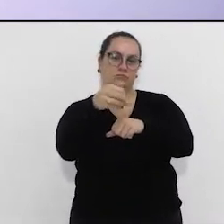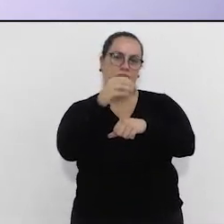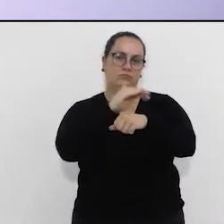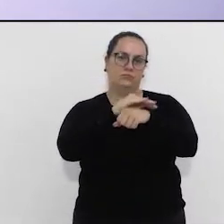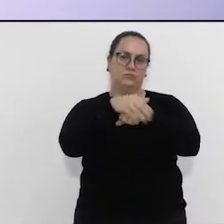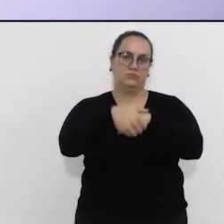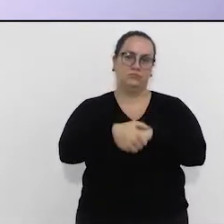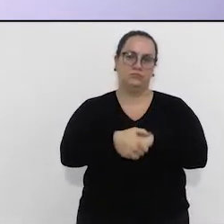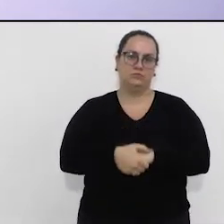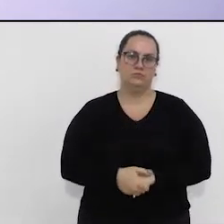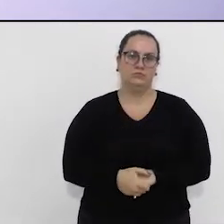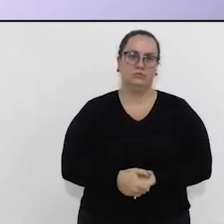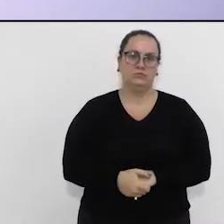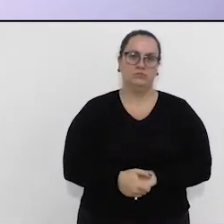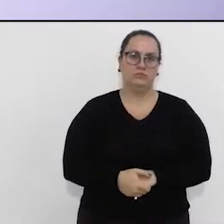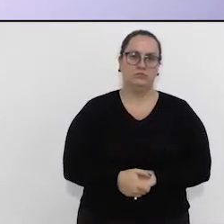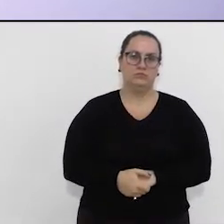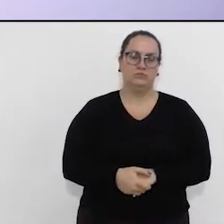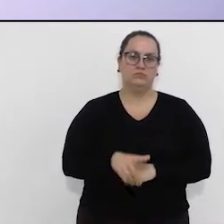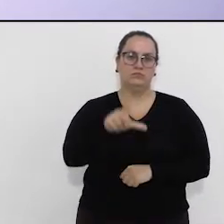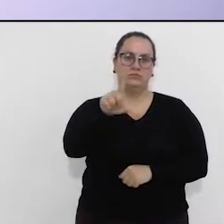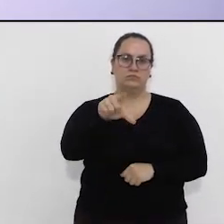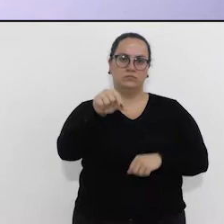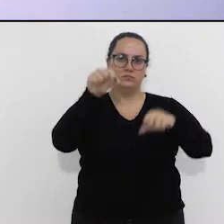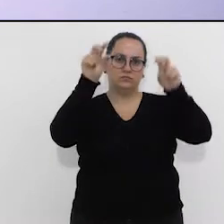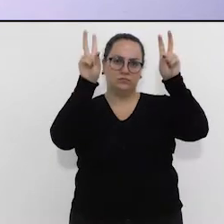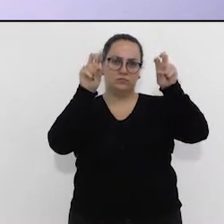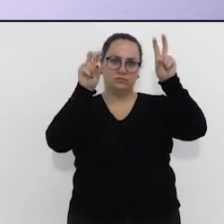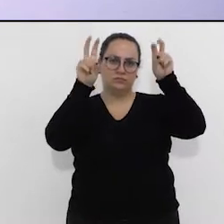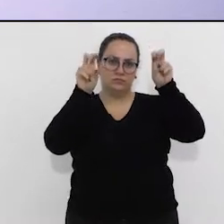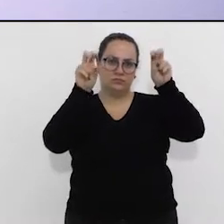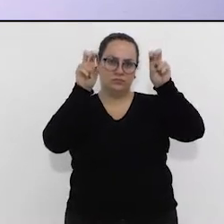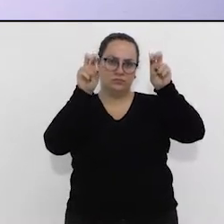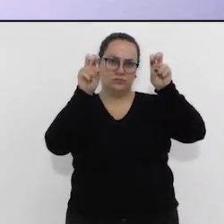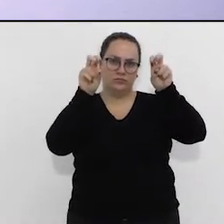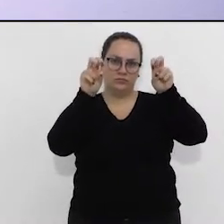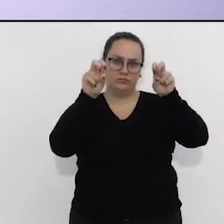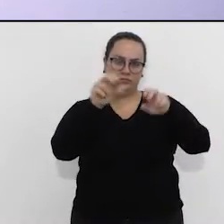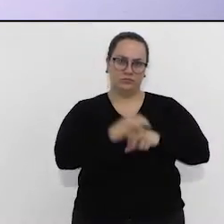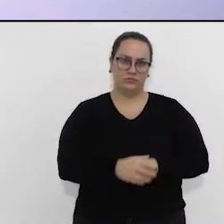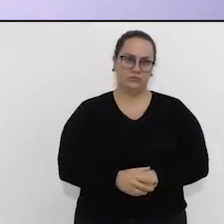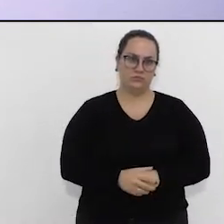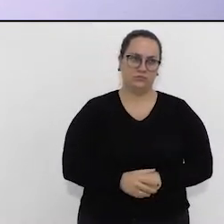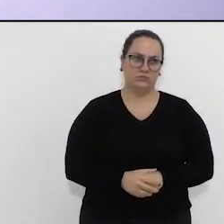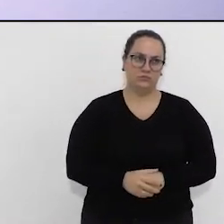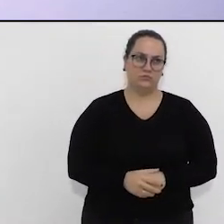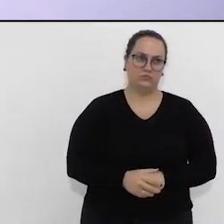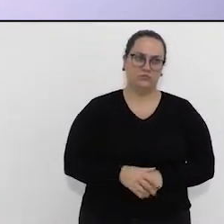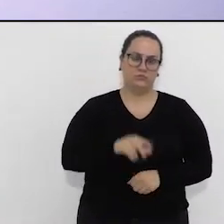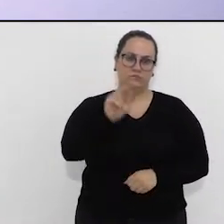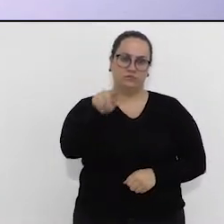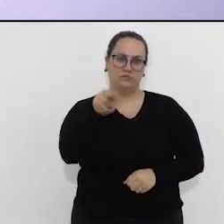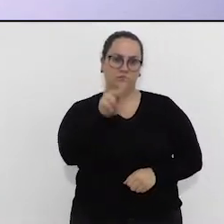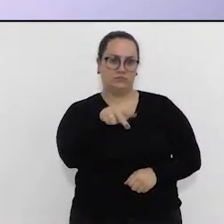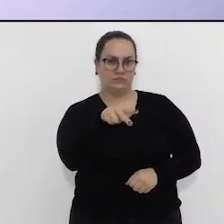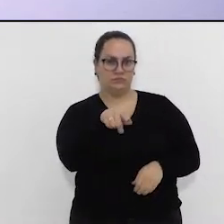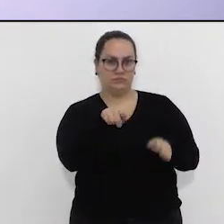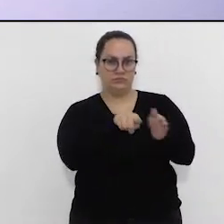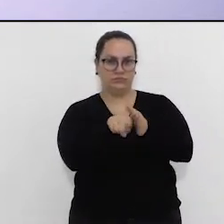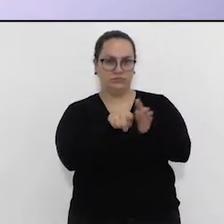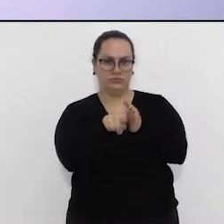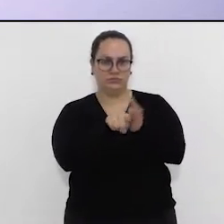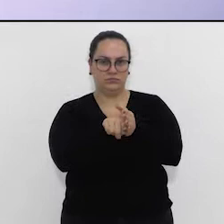20 horas a partir do momento que eu sortear o primeiro tema os professores Inácio Junior e Wagner Beto lhe